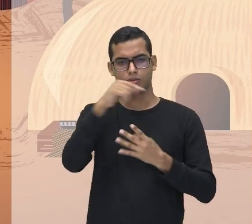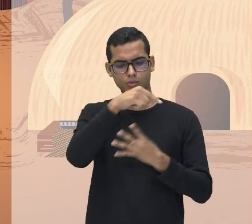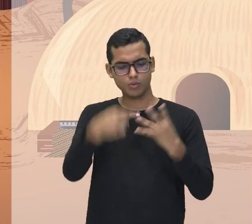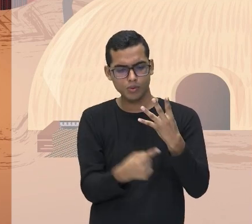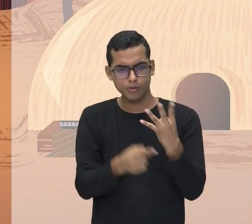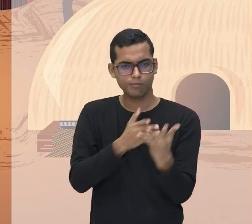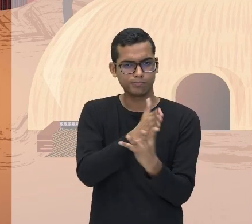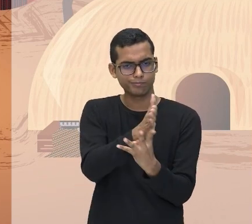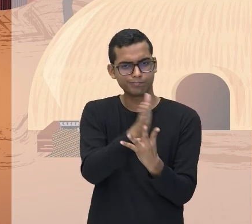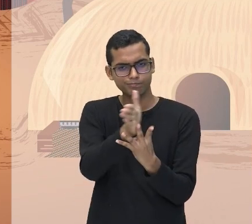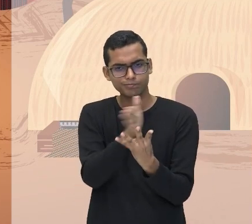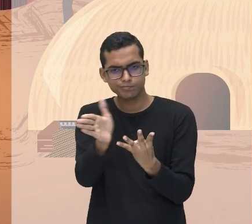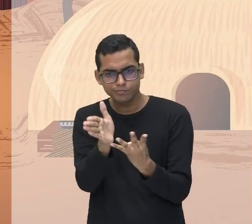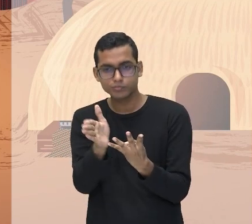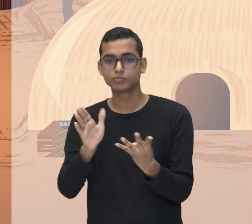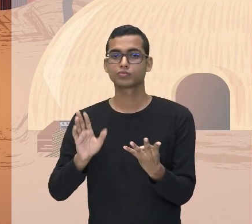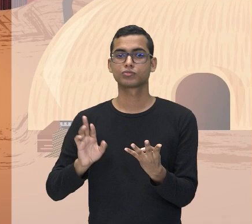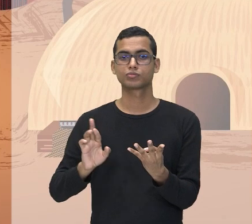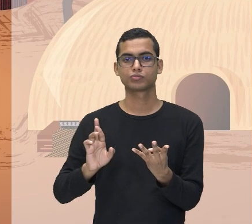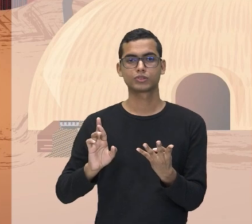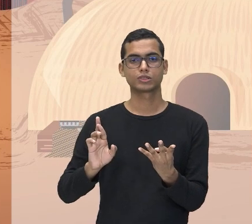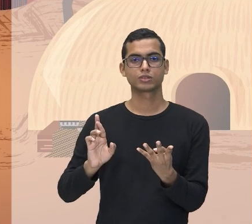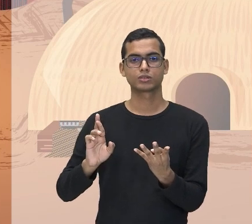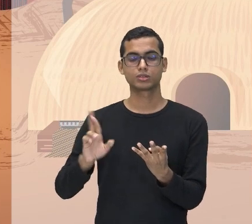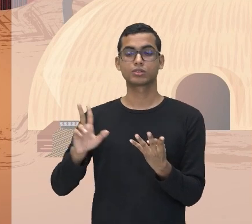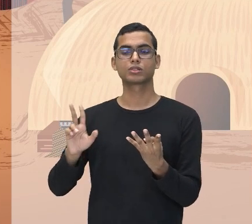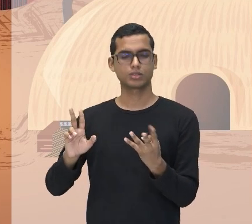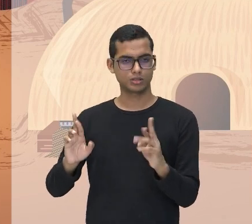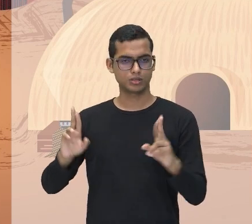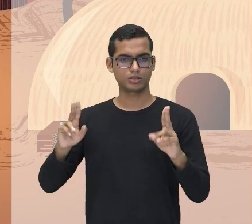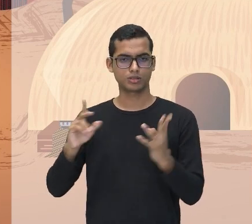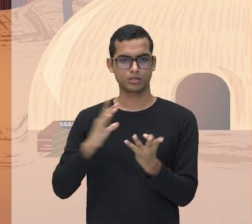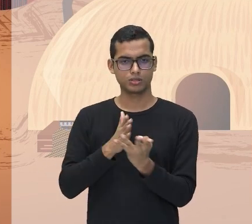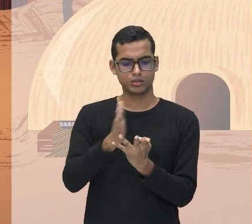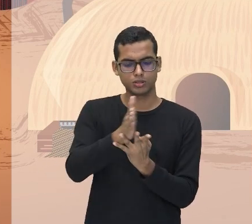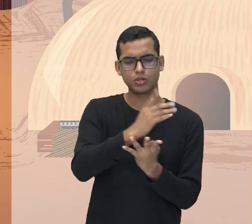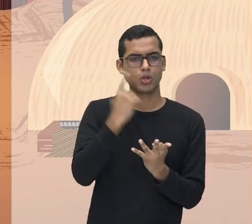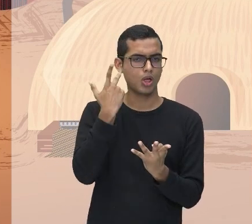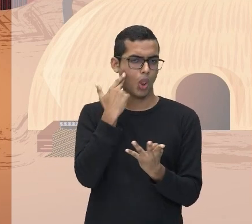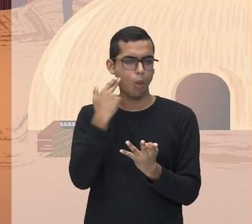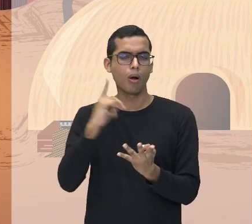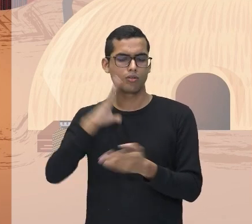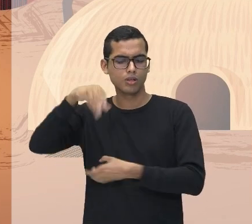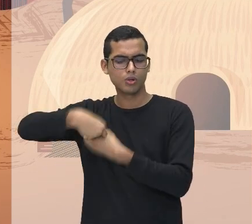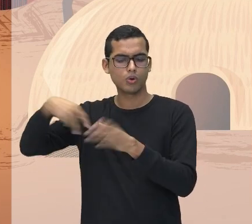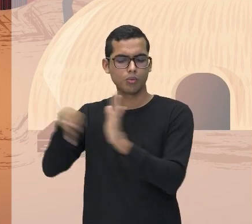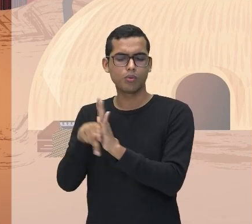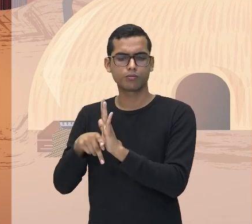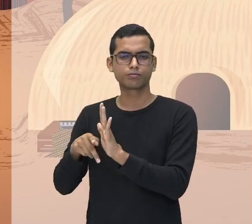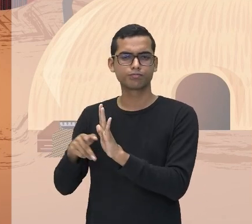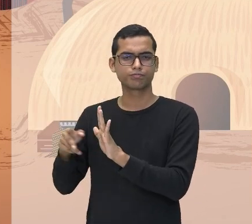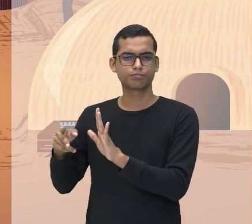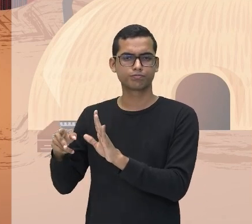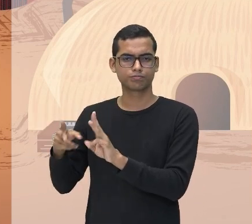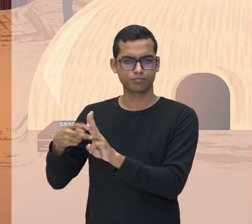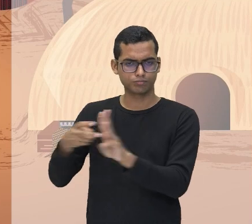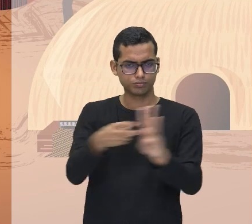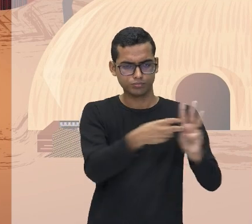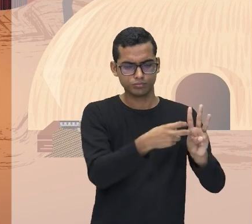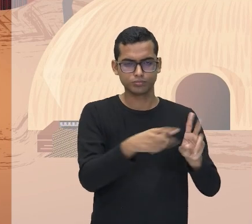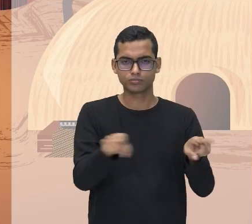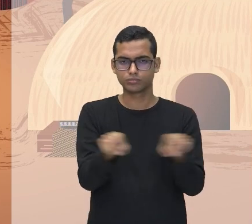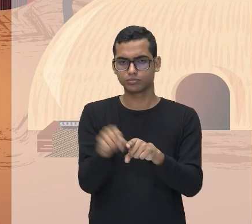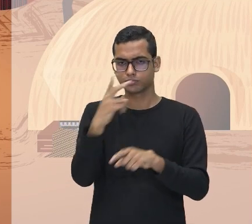aos diferentes povos indígenas e às suas culturas. 4 dimensões que são importantes para a gente